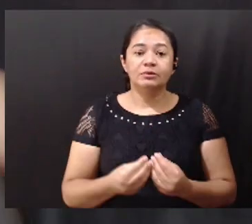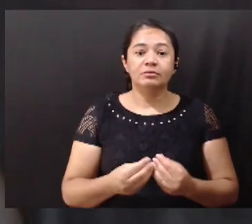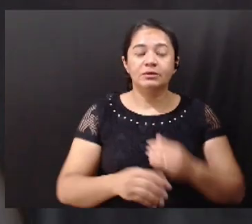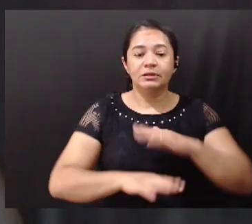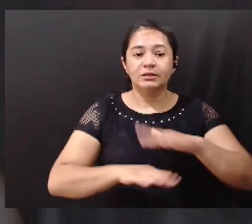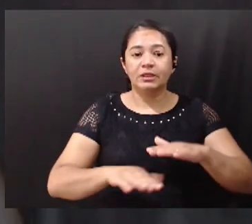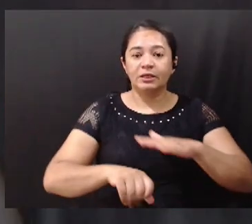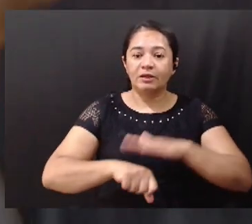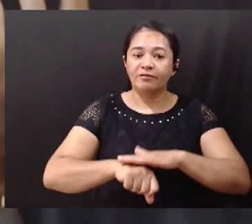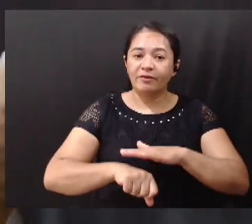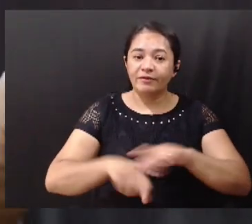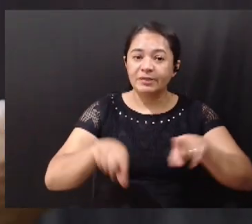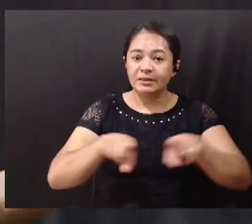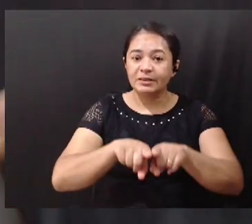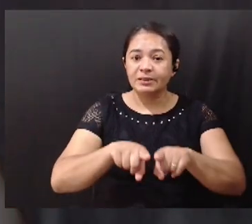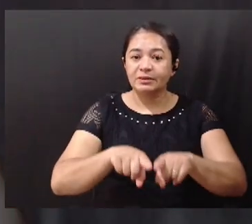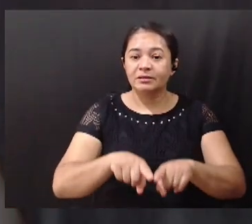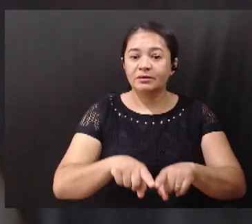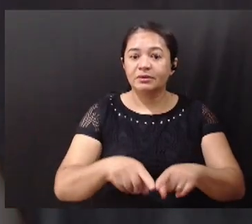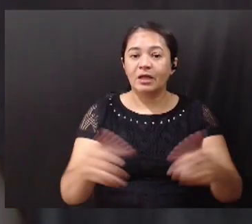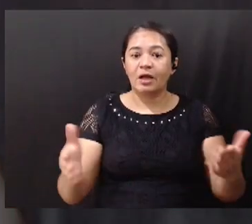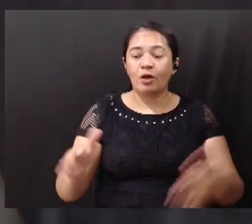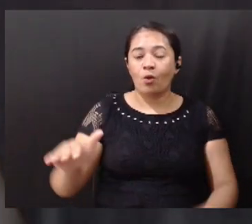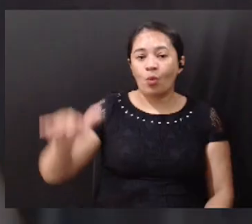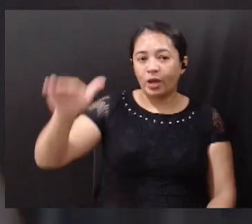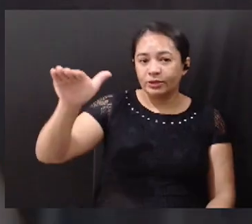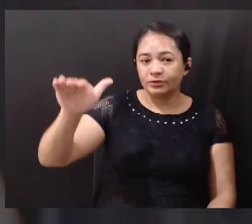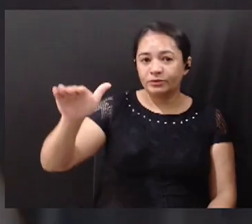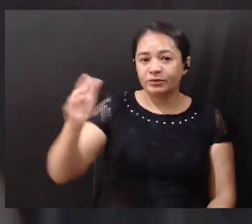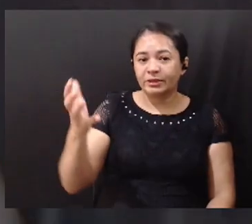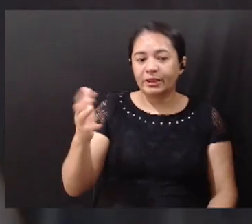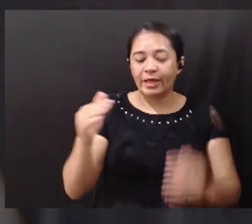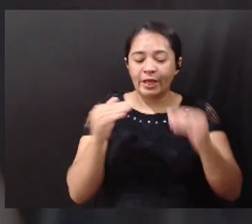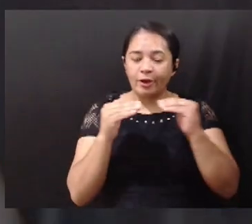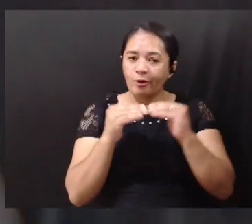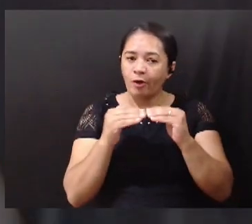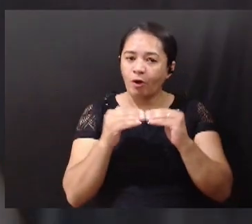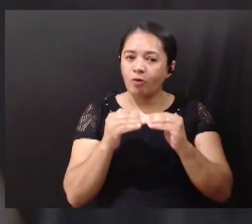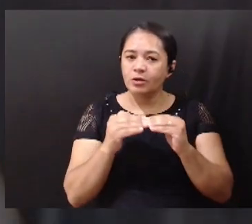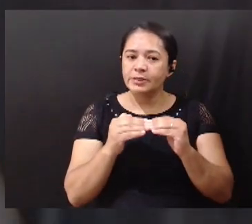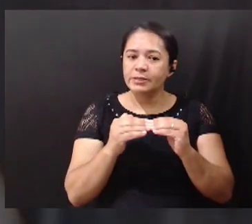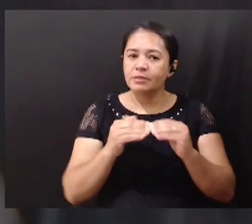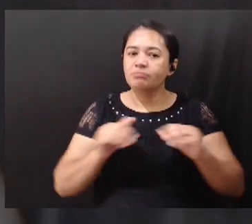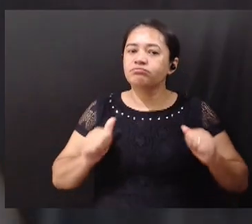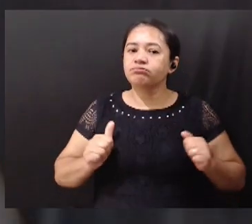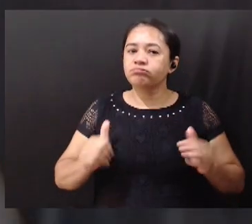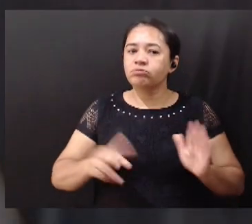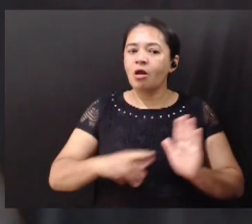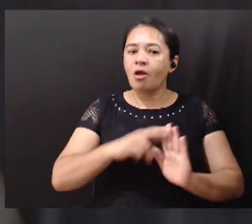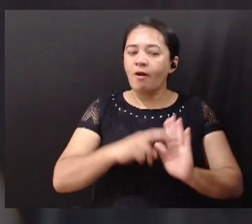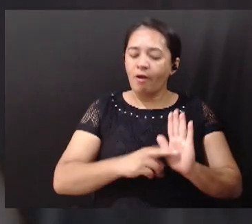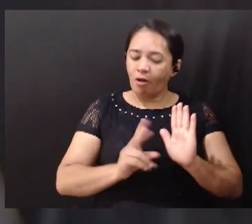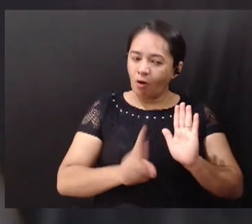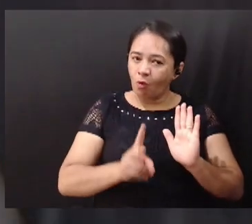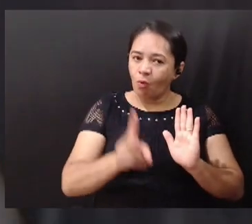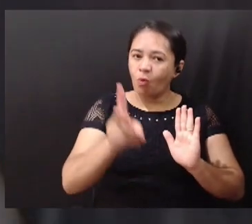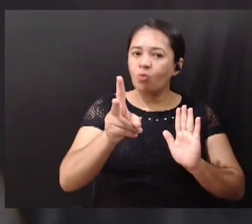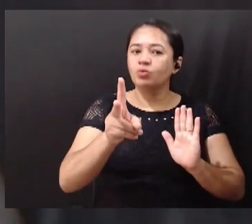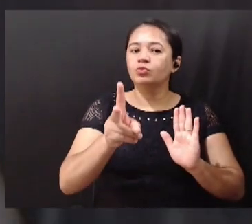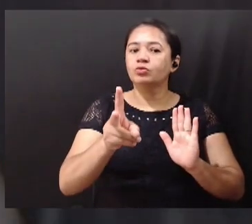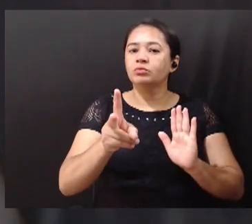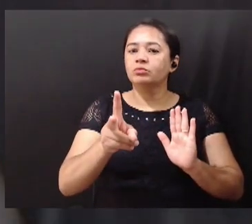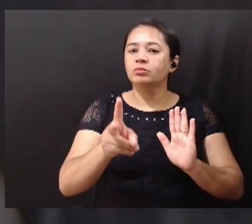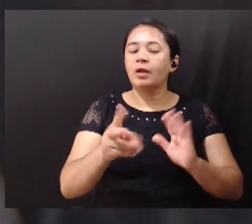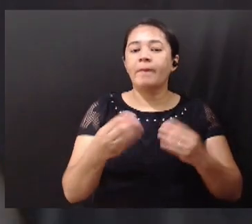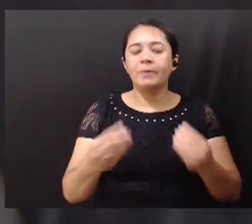também. Então, cabe ao adulto manter a coerência da sua conduta, manter as suas regras, né, e o seu direcionamento, para que essa